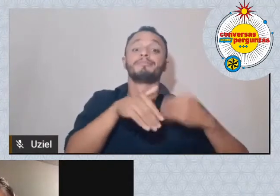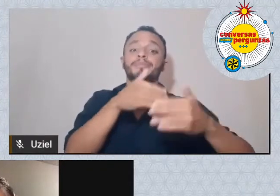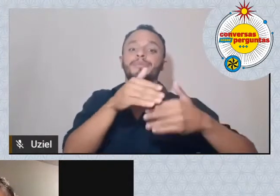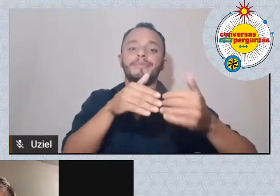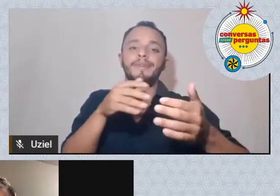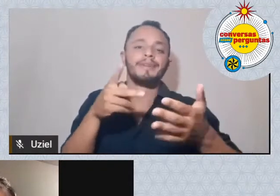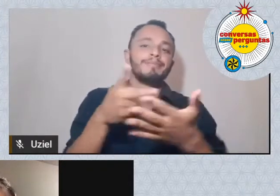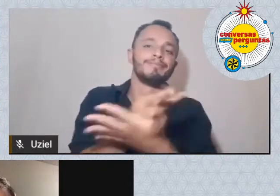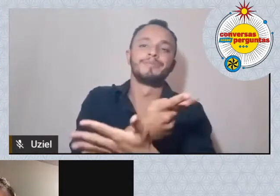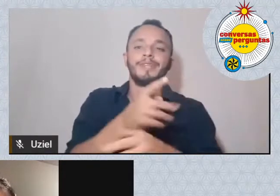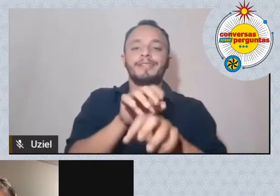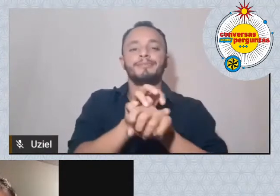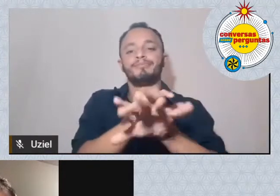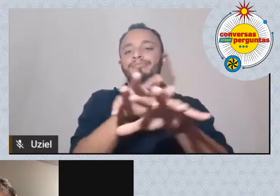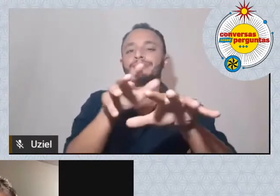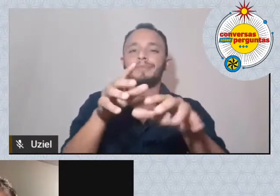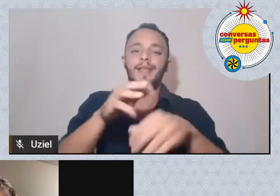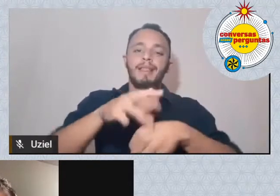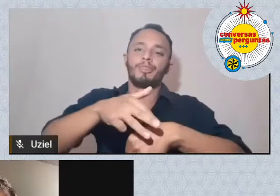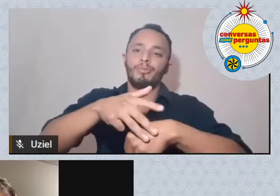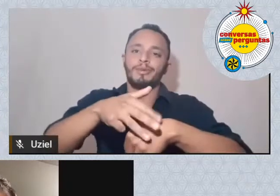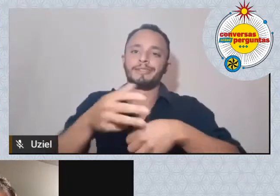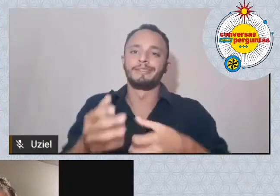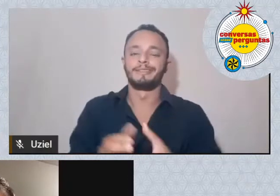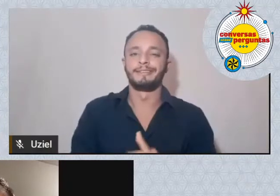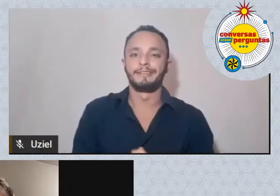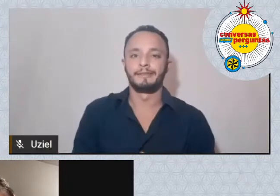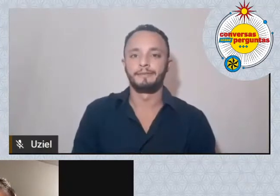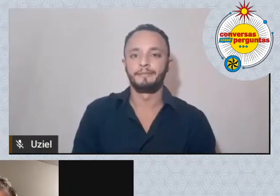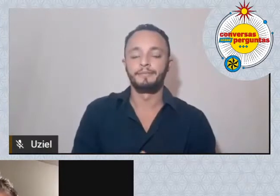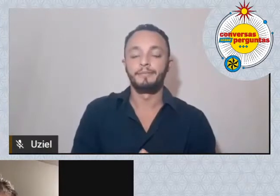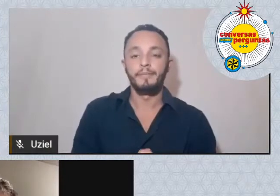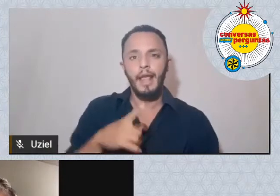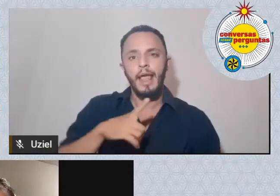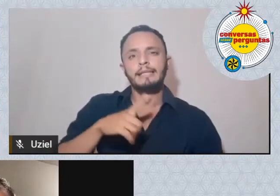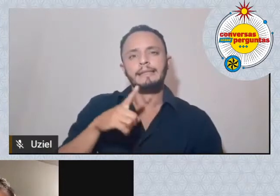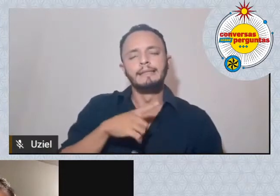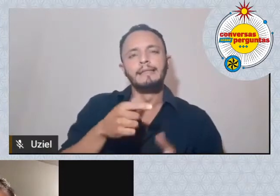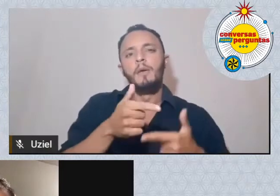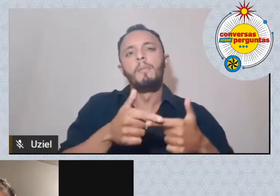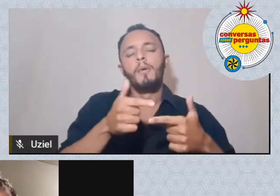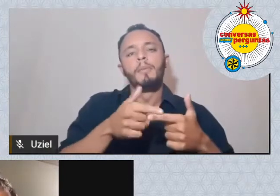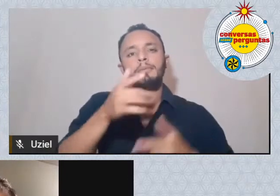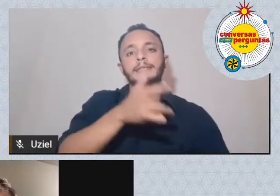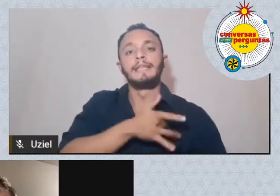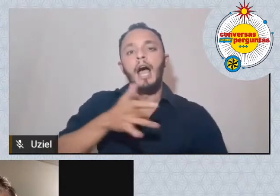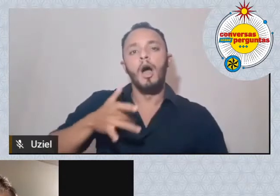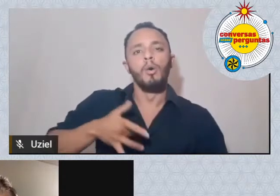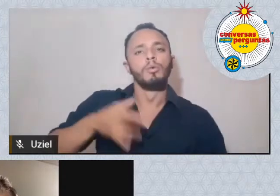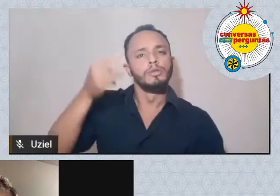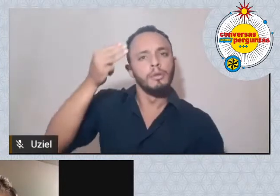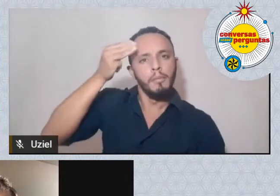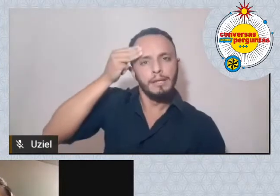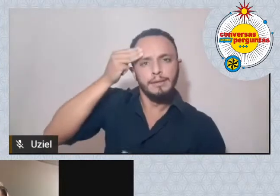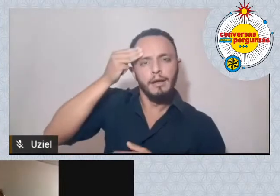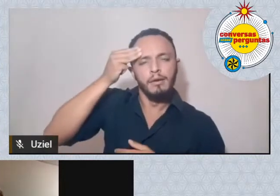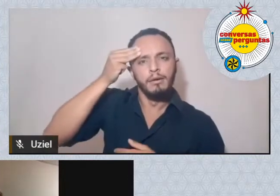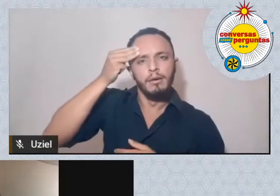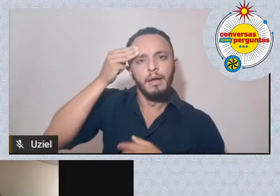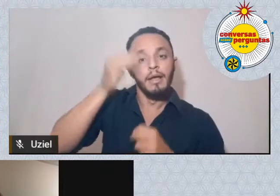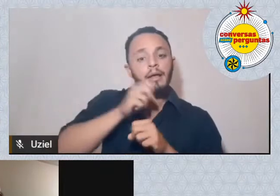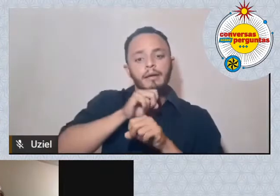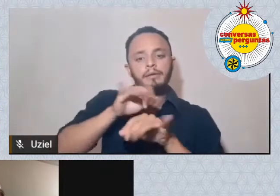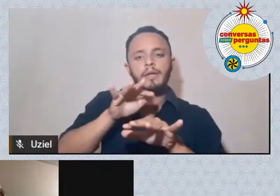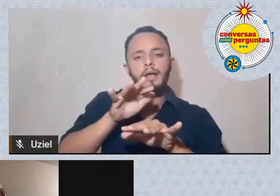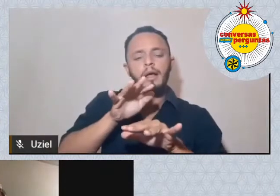mais bem estabelecida em termos de saúde mental é aquela que desdobra essa tarefa para todos nós. Não é só